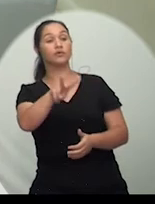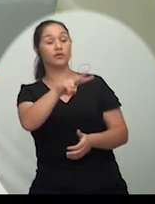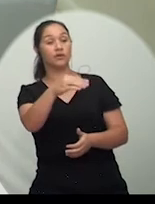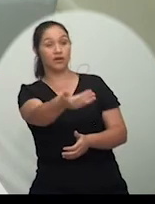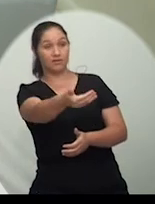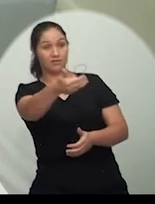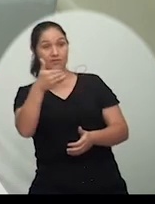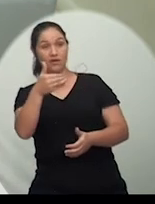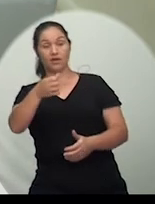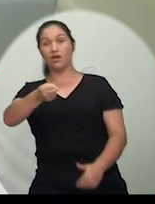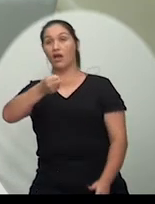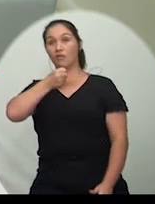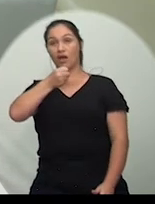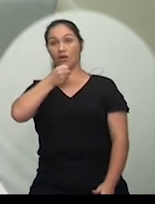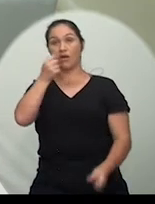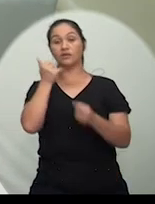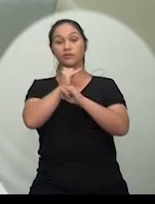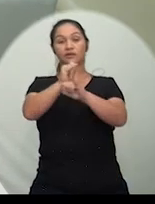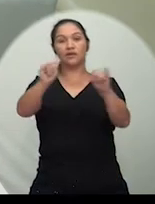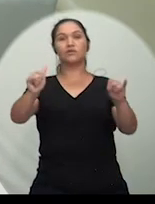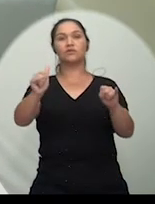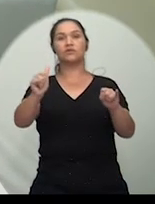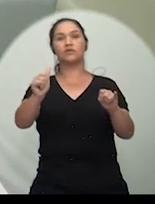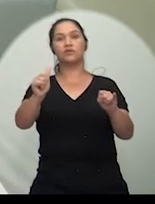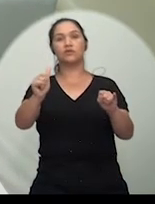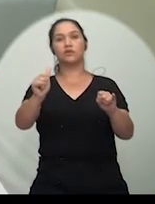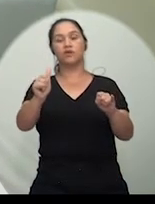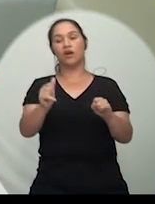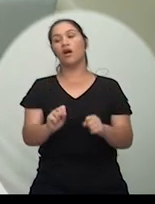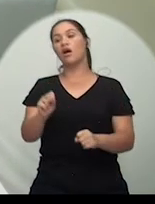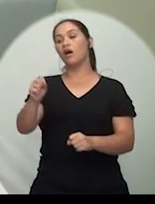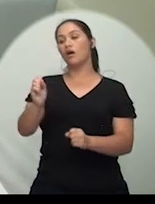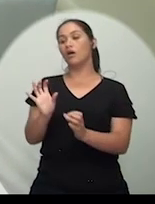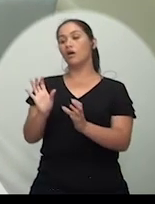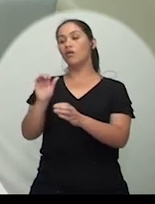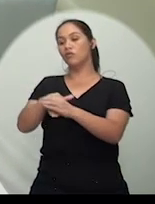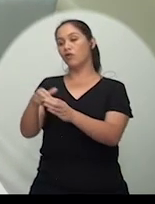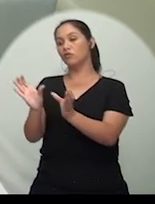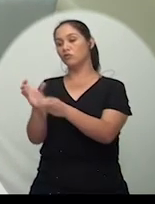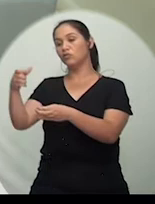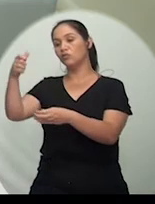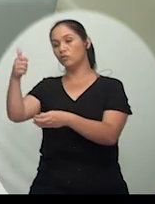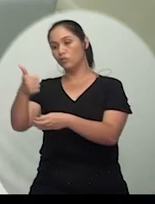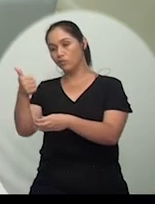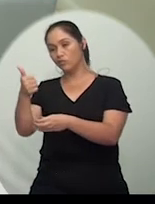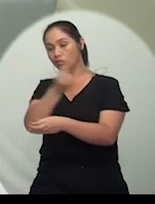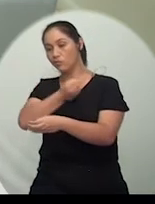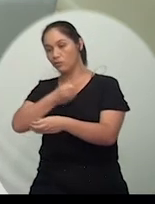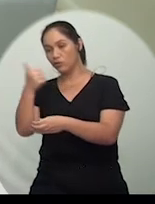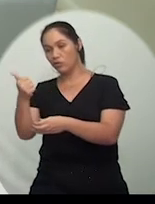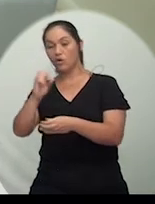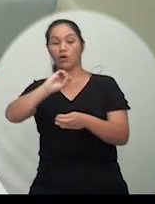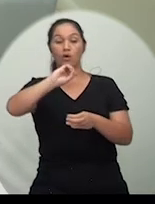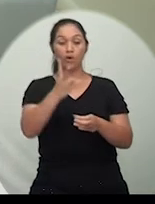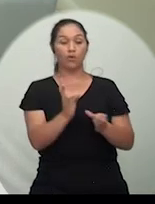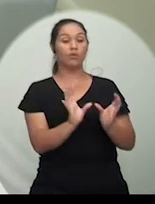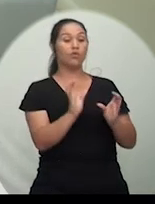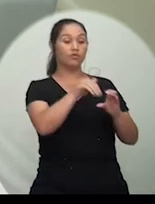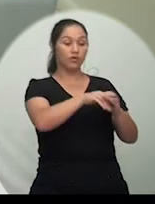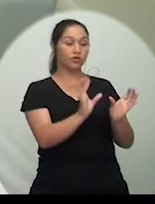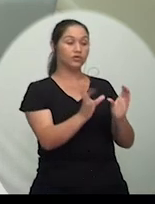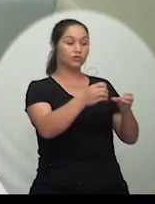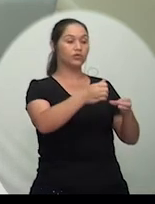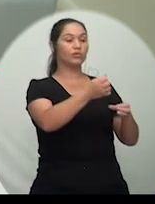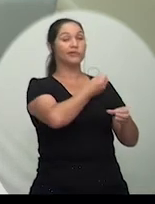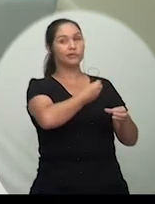seu voto na chapa de sua preferência, ou na chapa 1 ou na